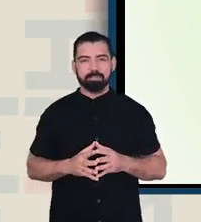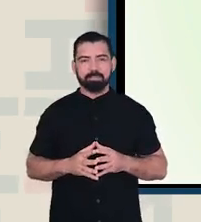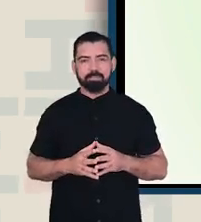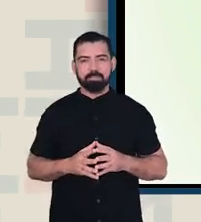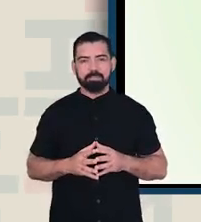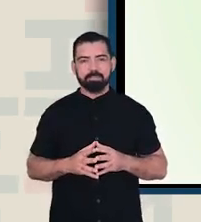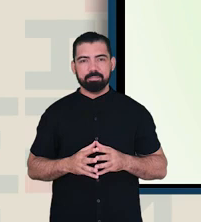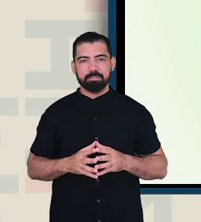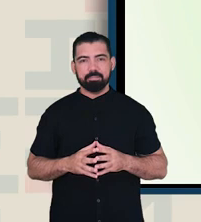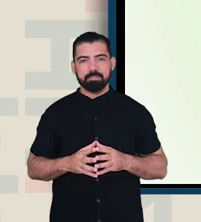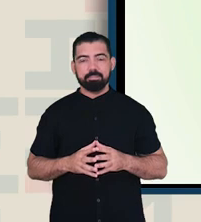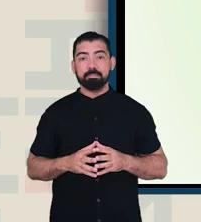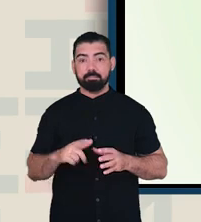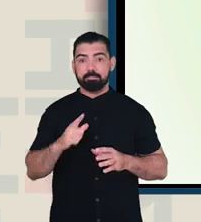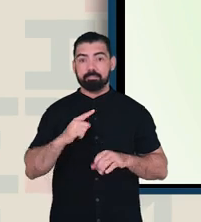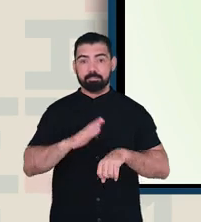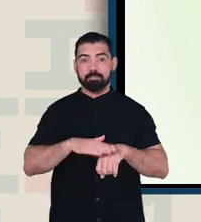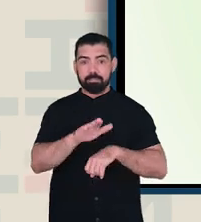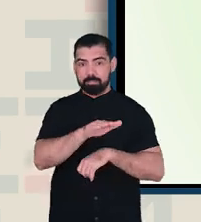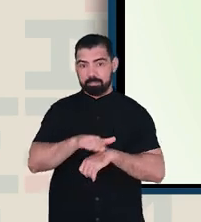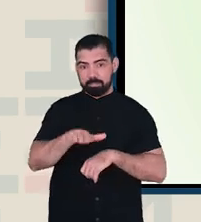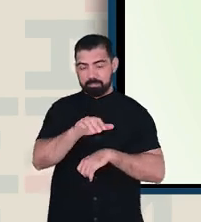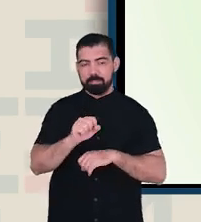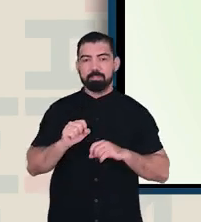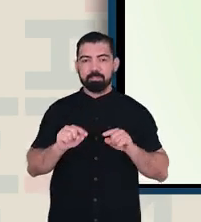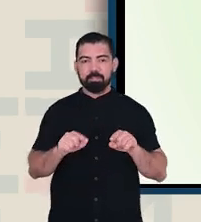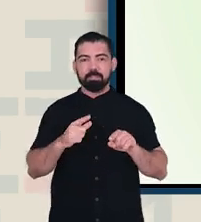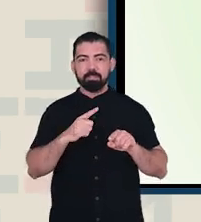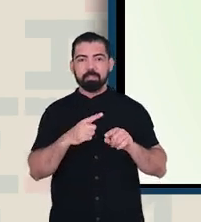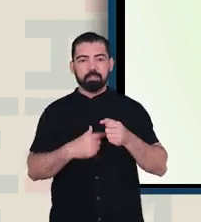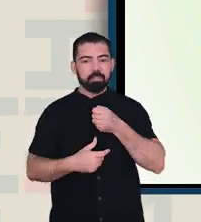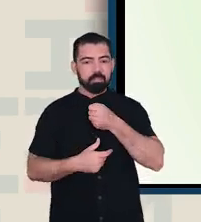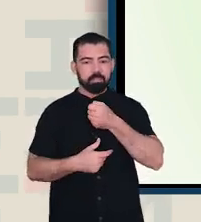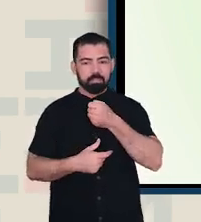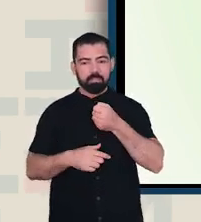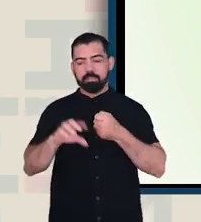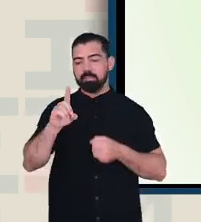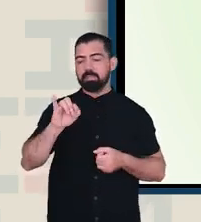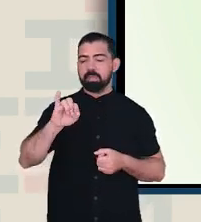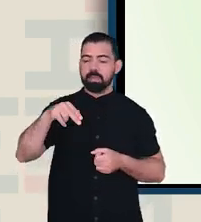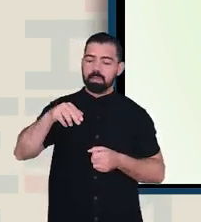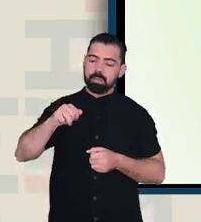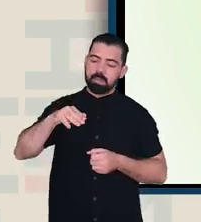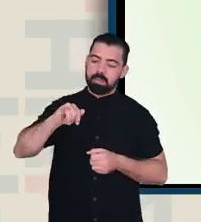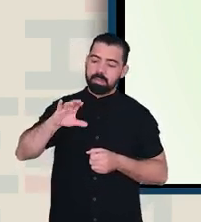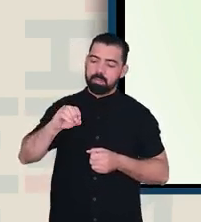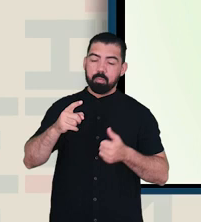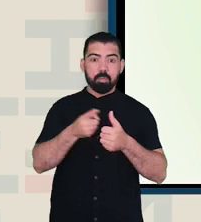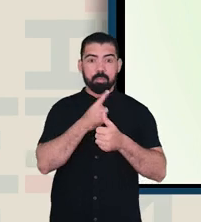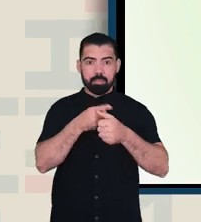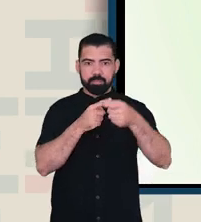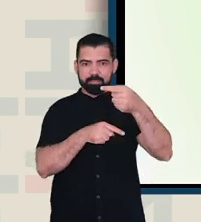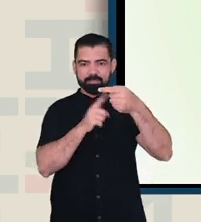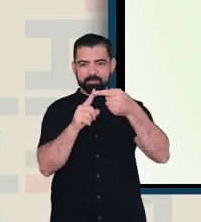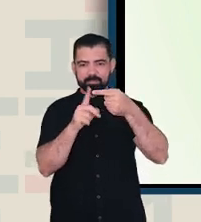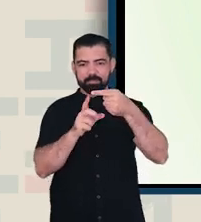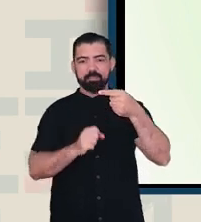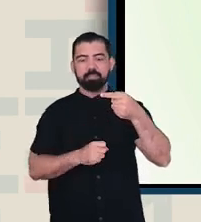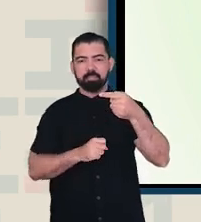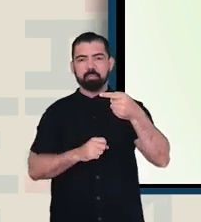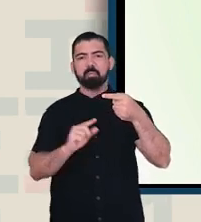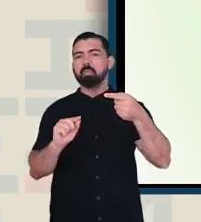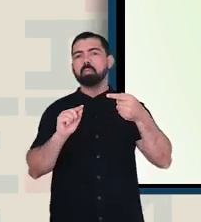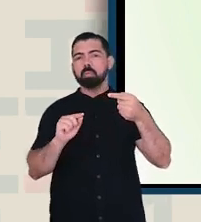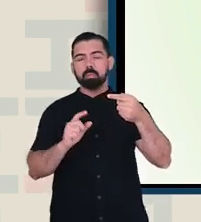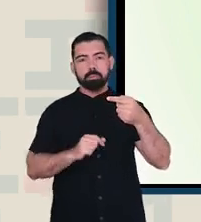teríamos, de acordo com a construção, teríamos os microfones dinâmicos, que é esta primeira imagem, que